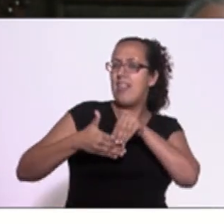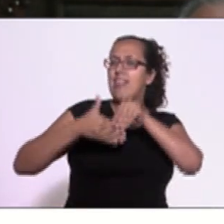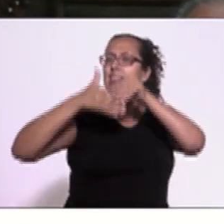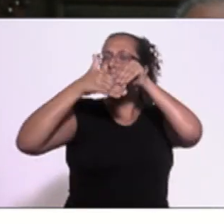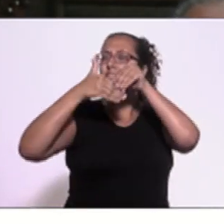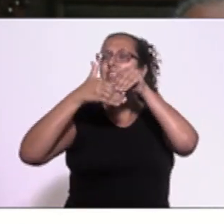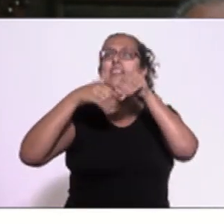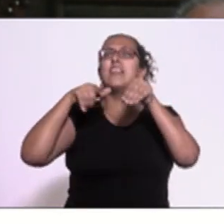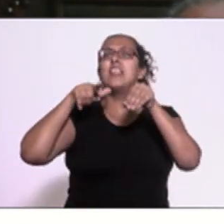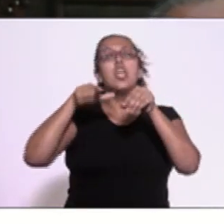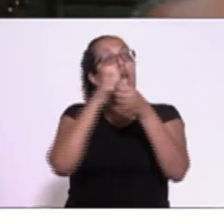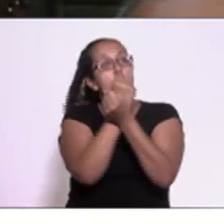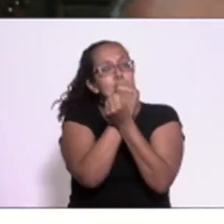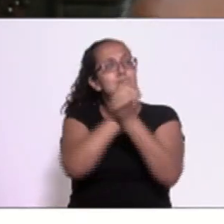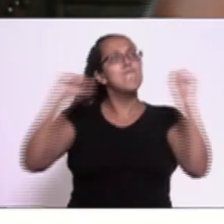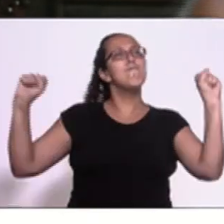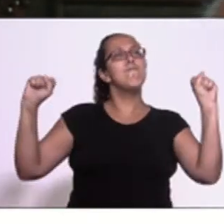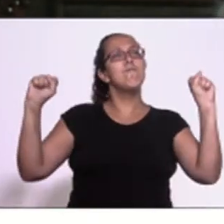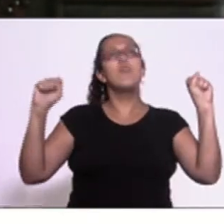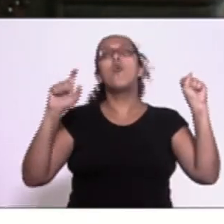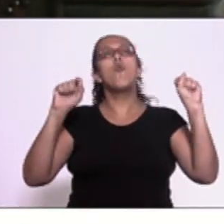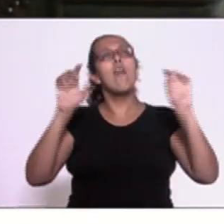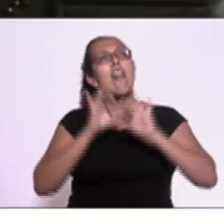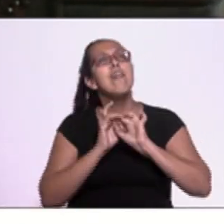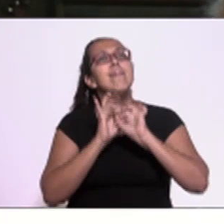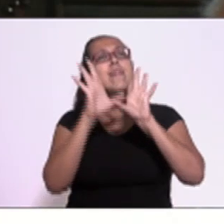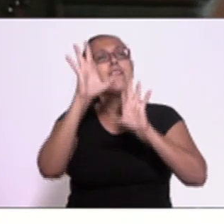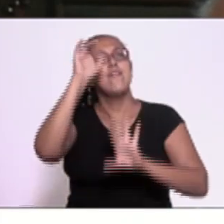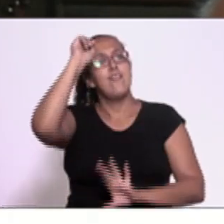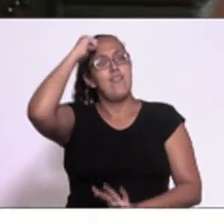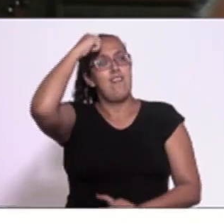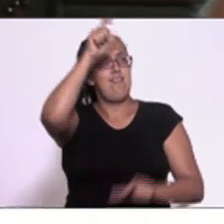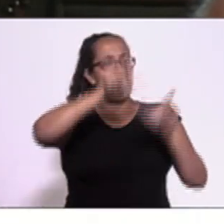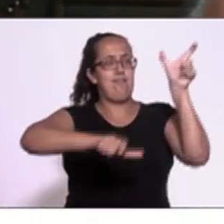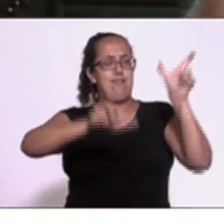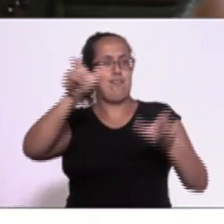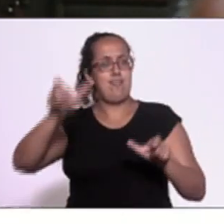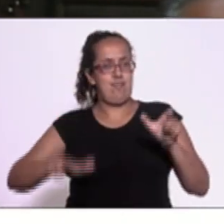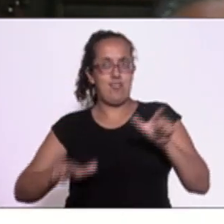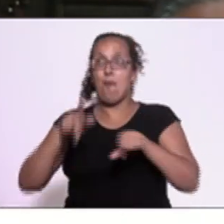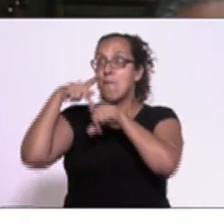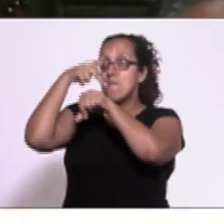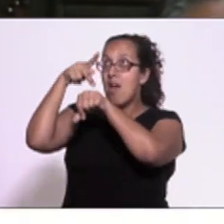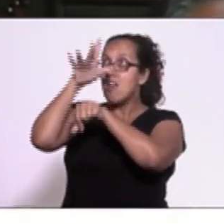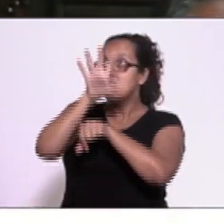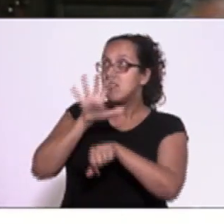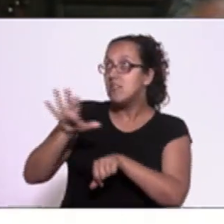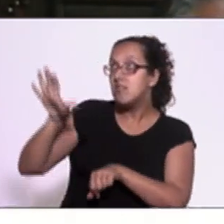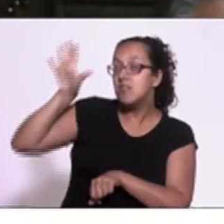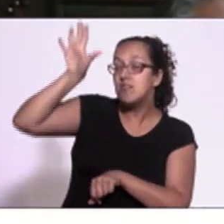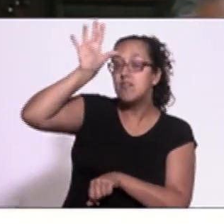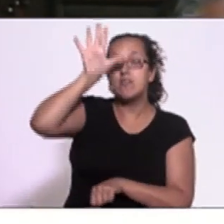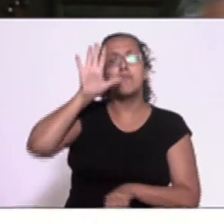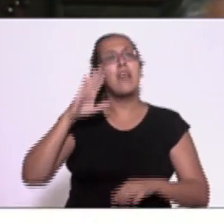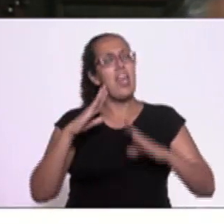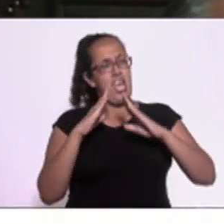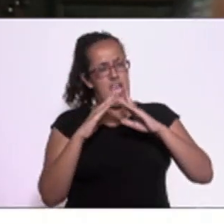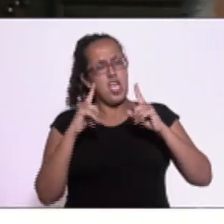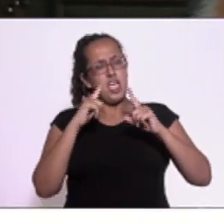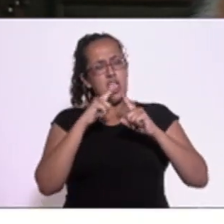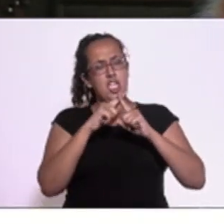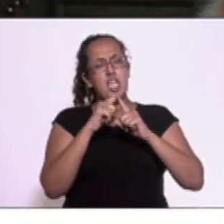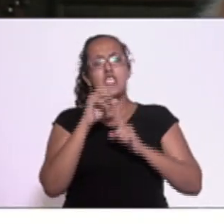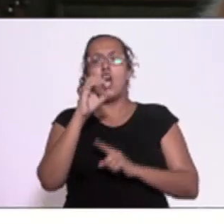insurreição que aboliu a escravidão e proclamou a independência no Haiti. Os ortodoxos foram ainda